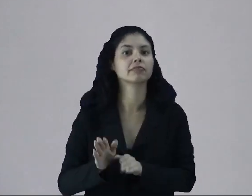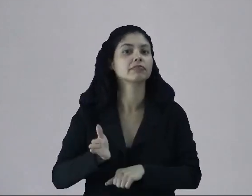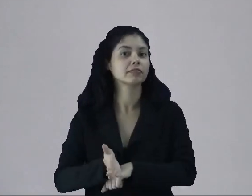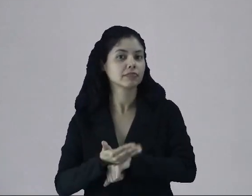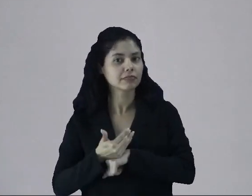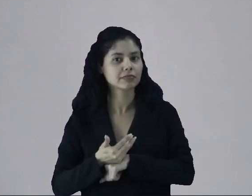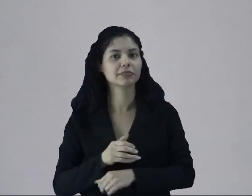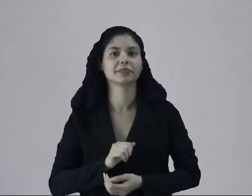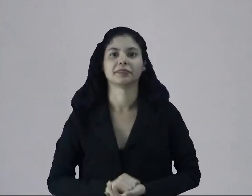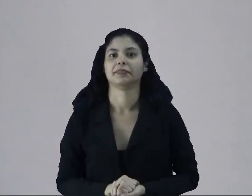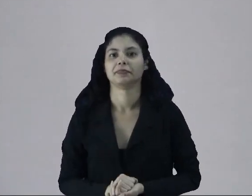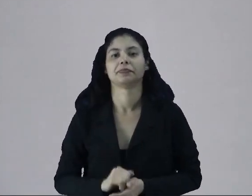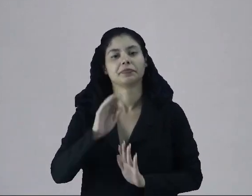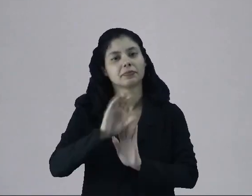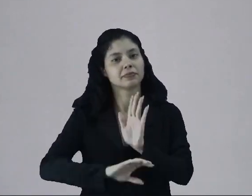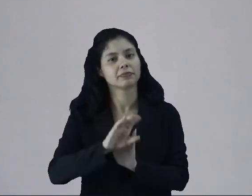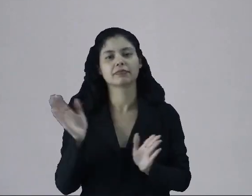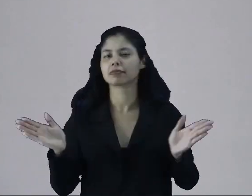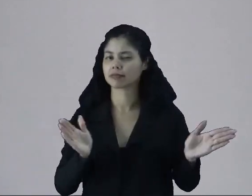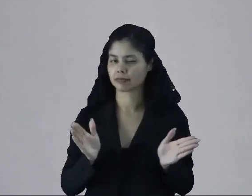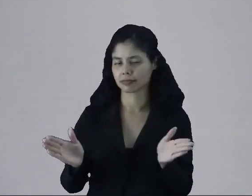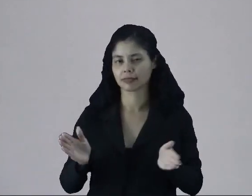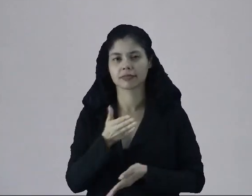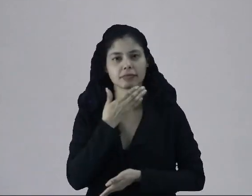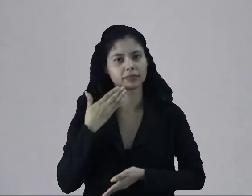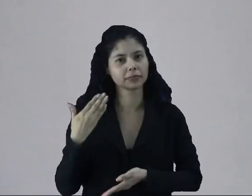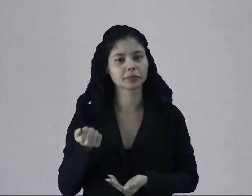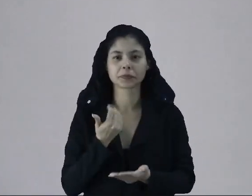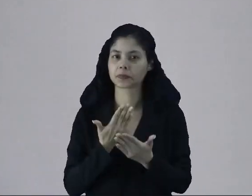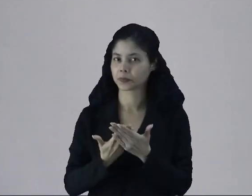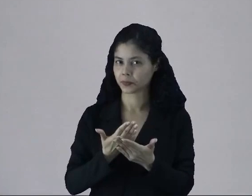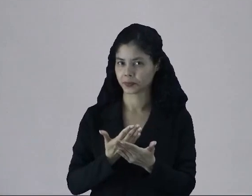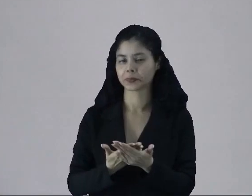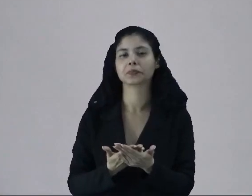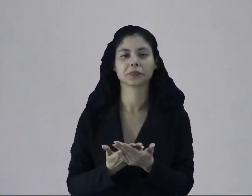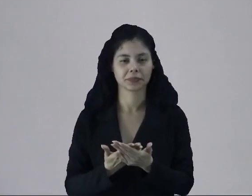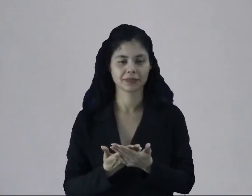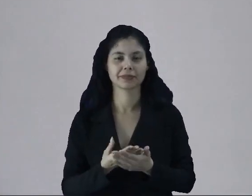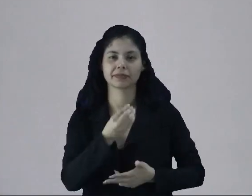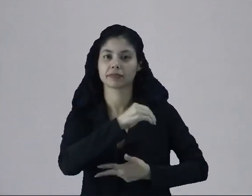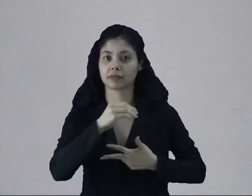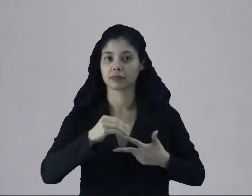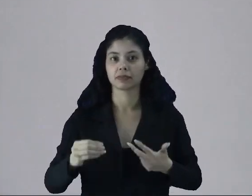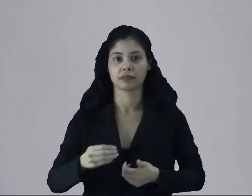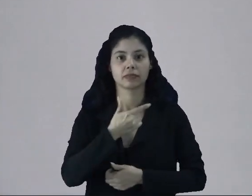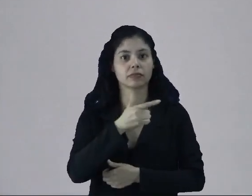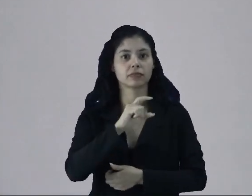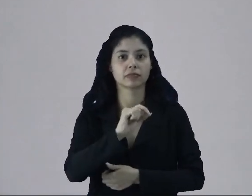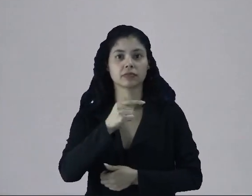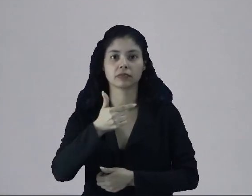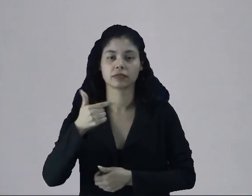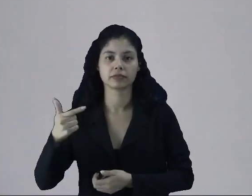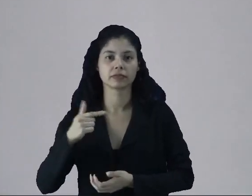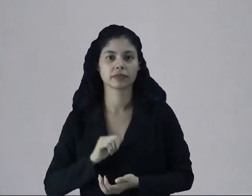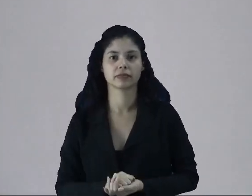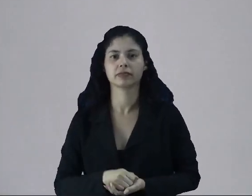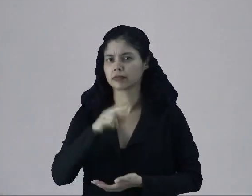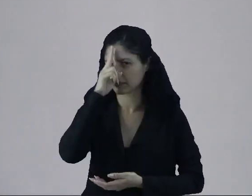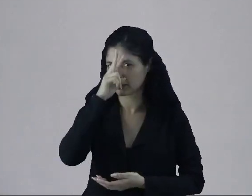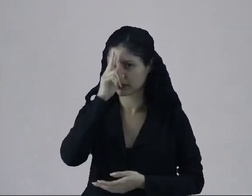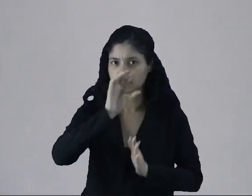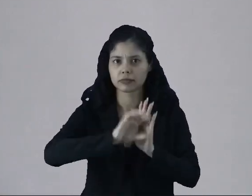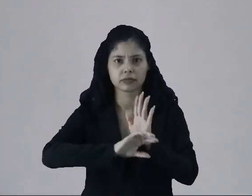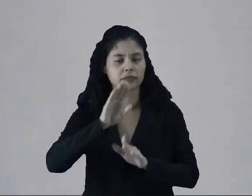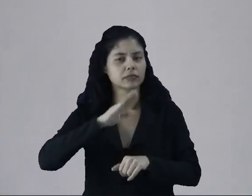aos conteúdos importantes e direcionado aos seus estudos aí para o Enem 2022. Lembrando que os demais